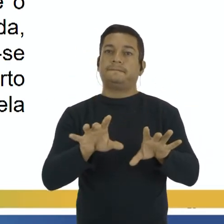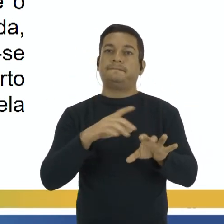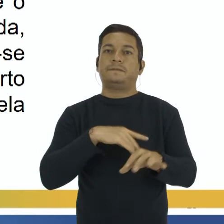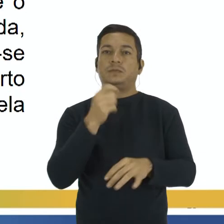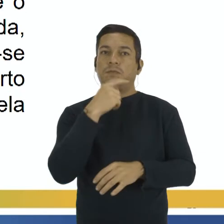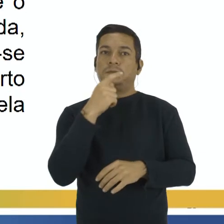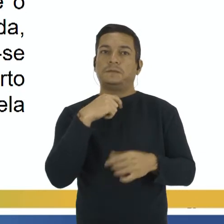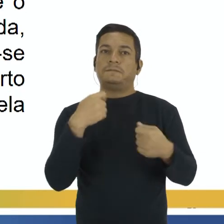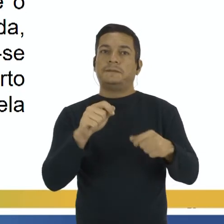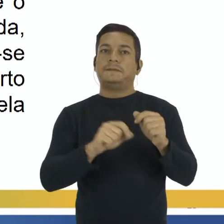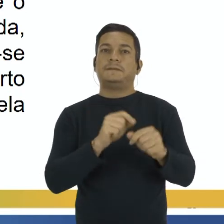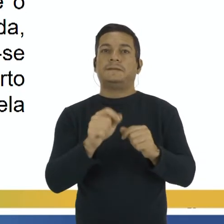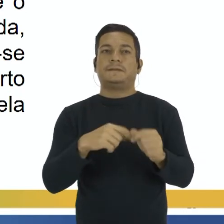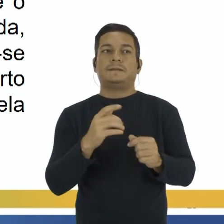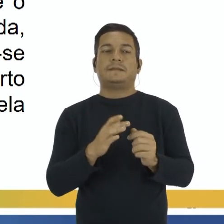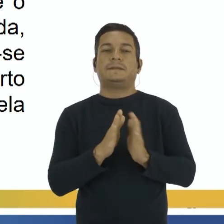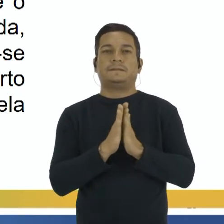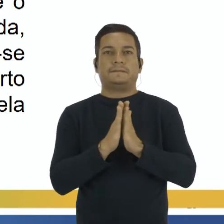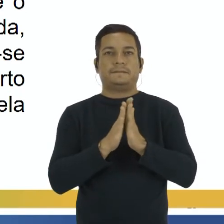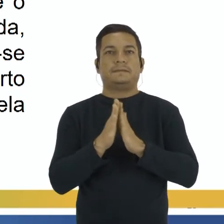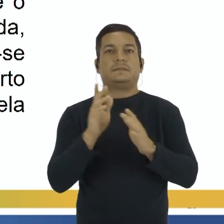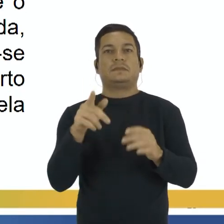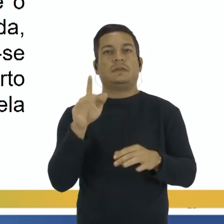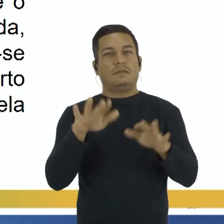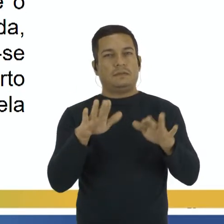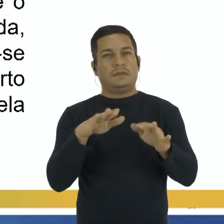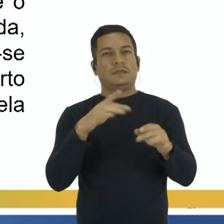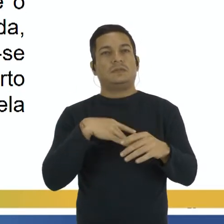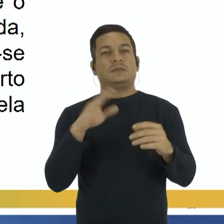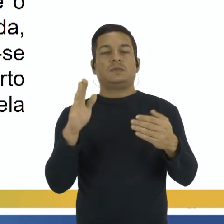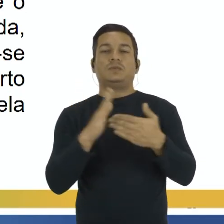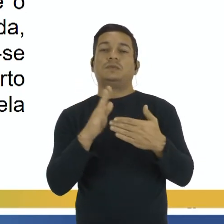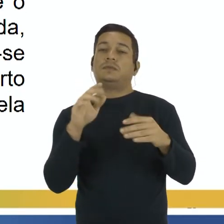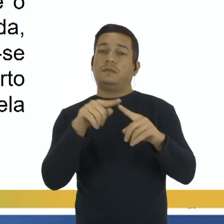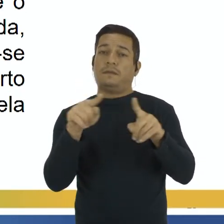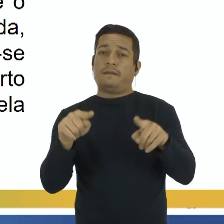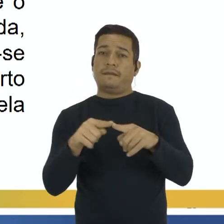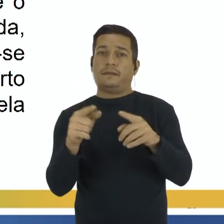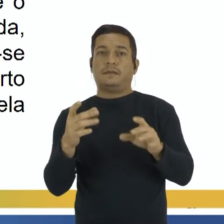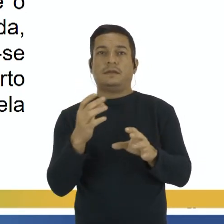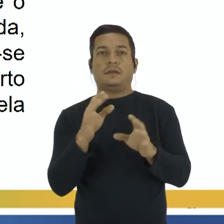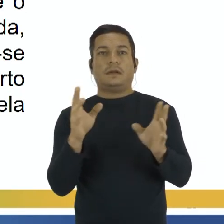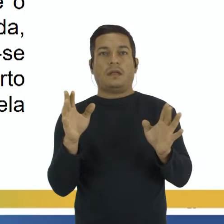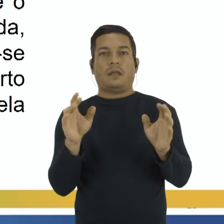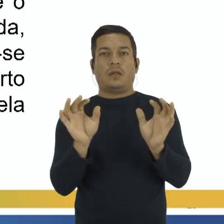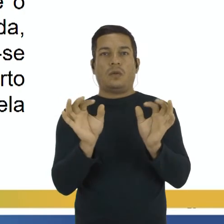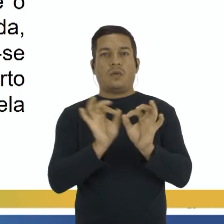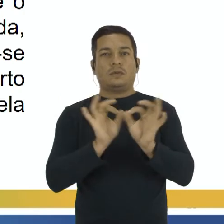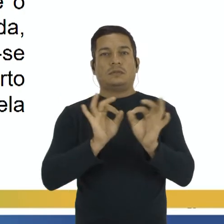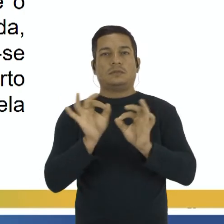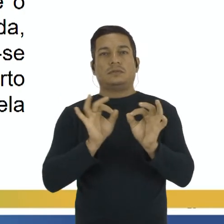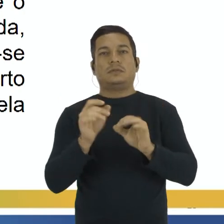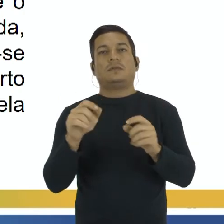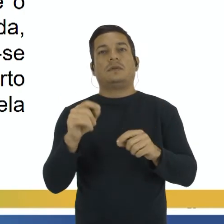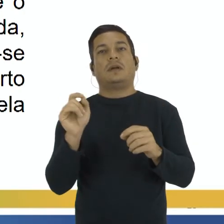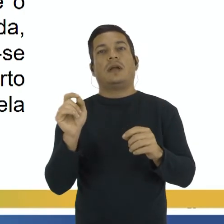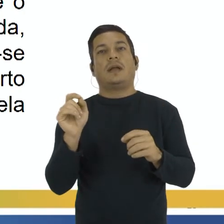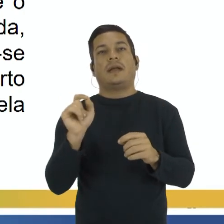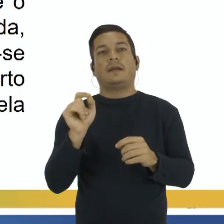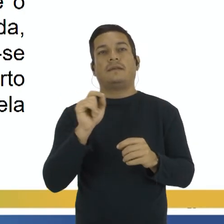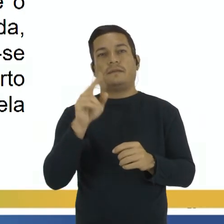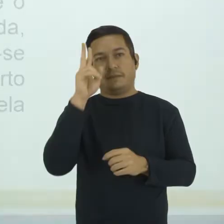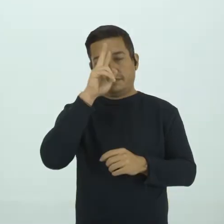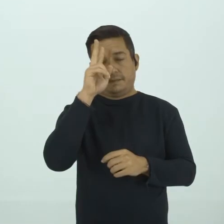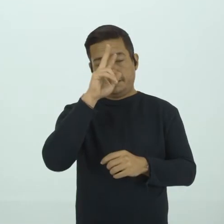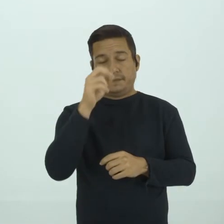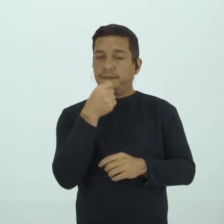humor deve-se à quebra de expectativa produzida, geralmente no quarto quadrinho. A soma desses elementos é responsável pela construção do efeito